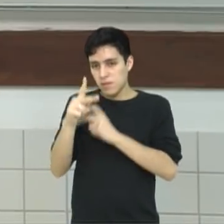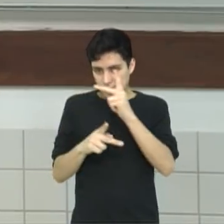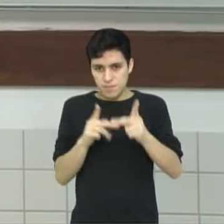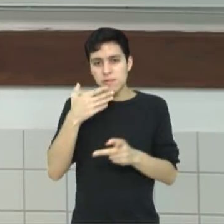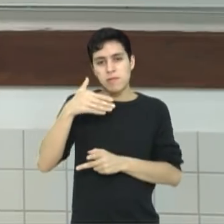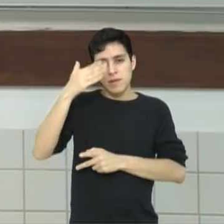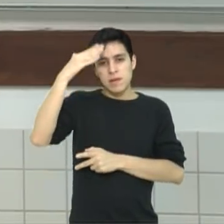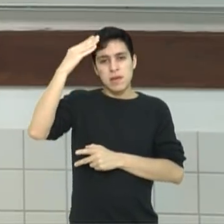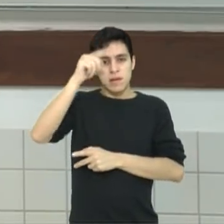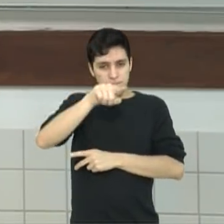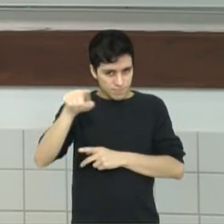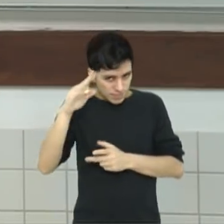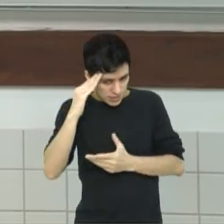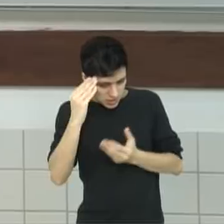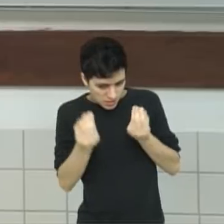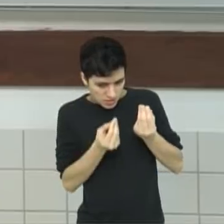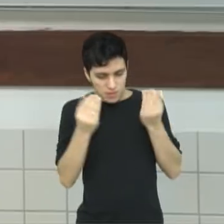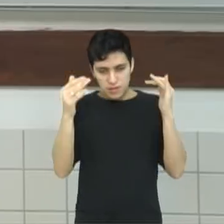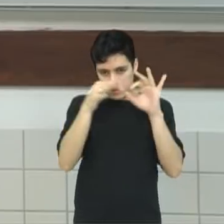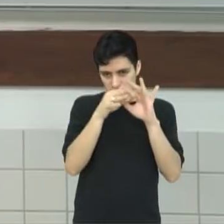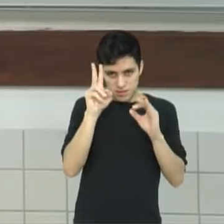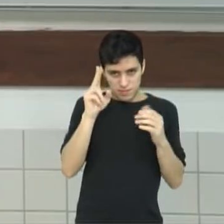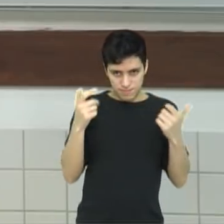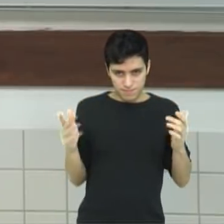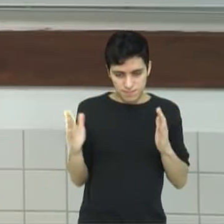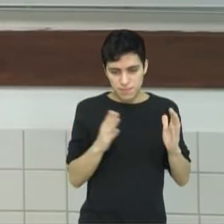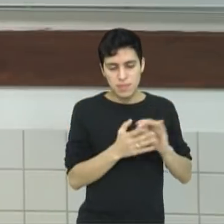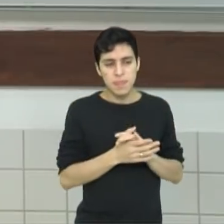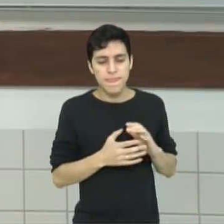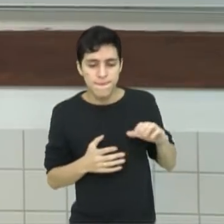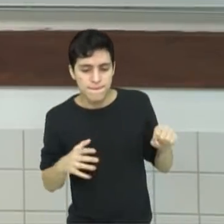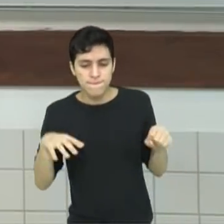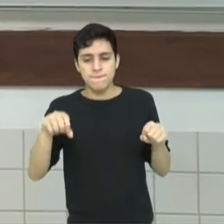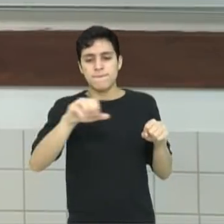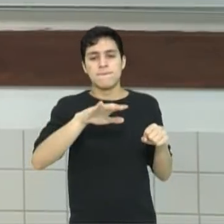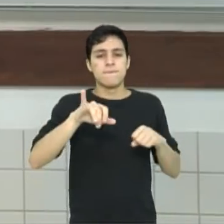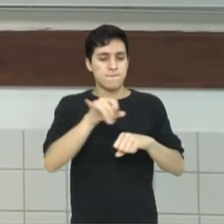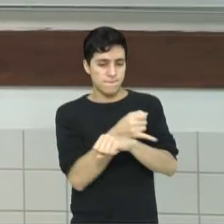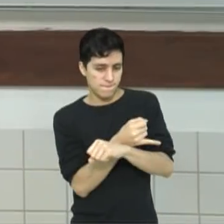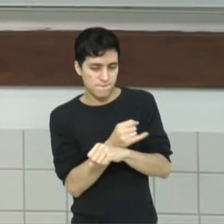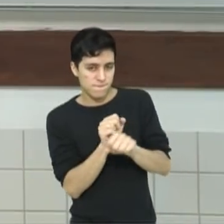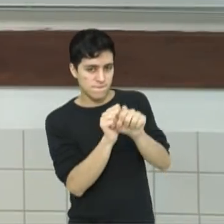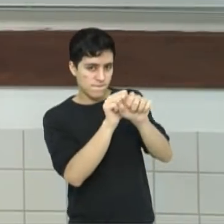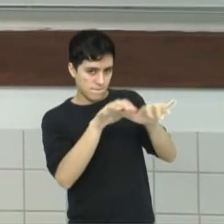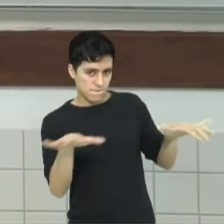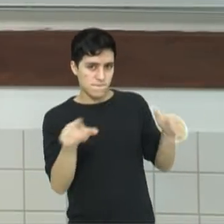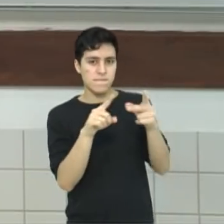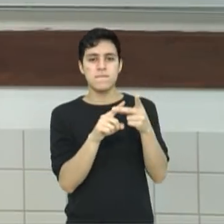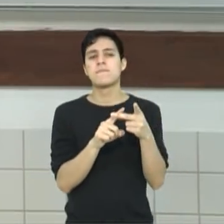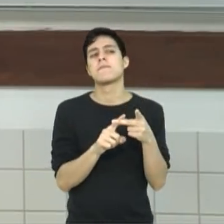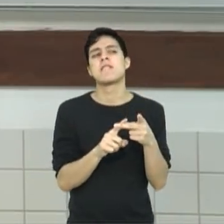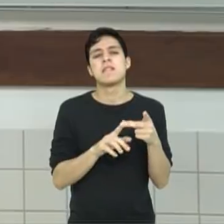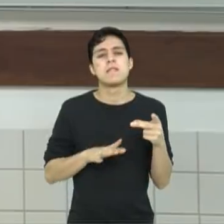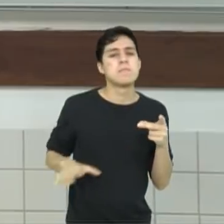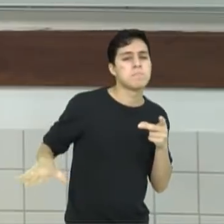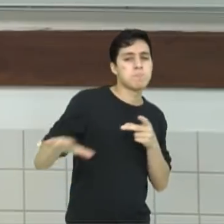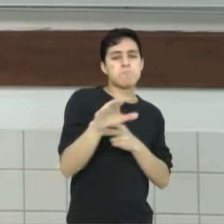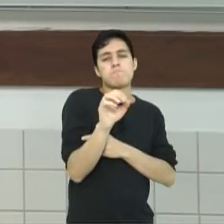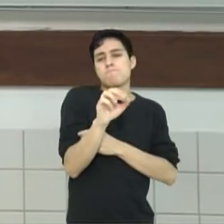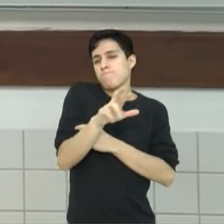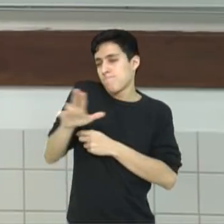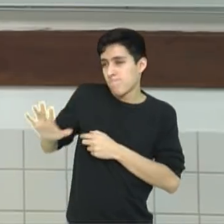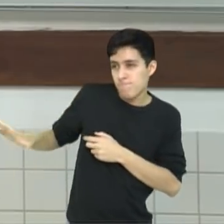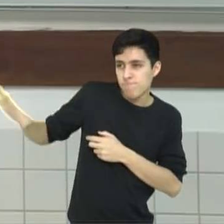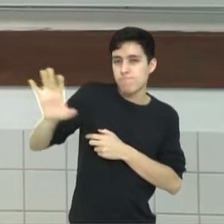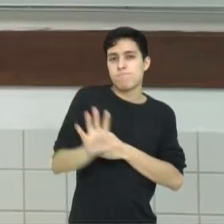Roberto falou, dominaram ali a região da Espanha e Portugal e só não foram para a França porque eles foram, né, derrotados